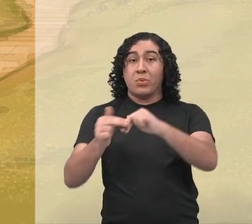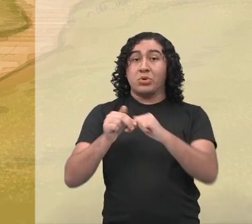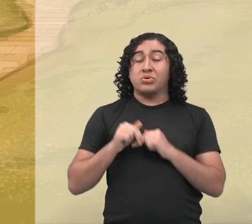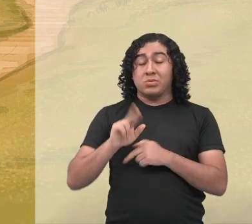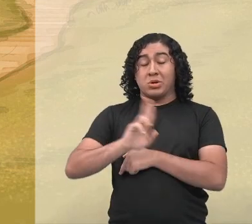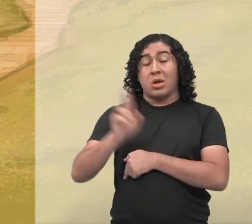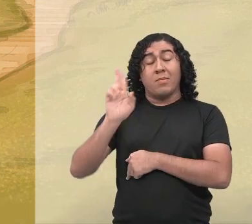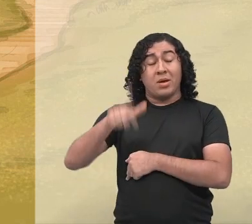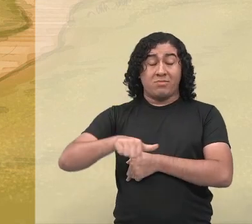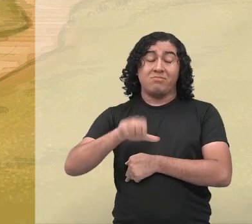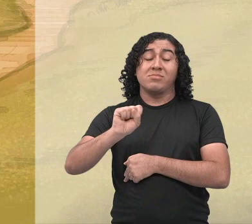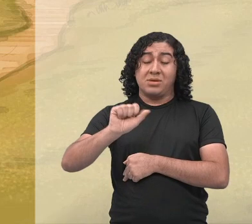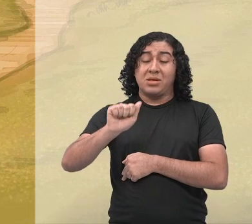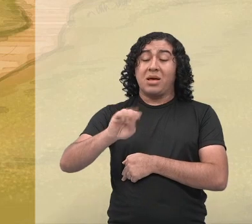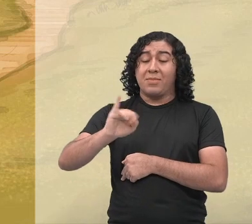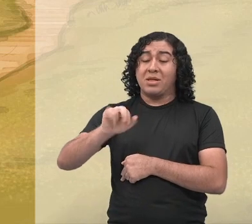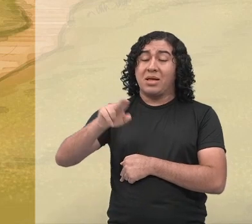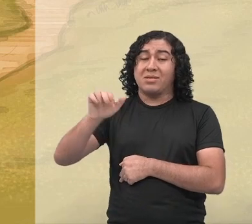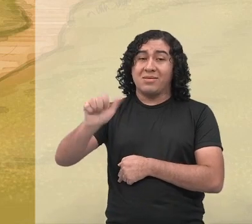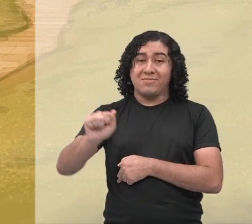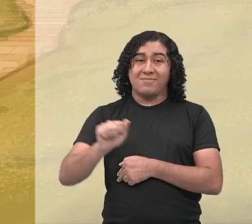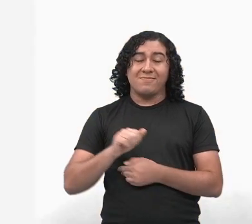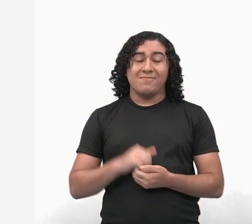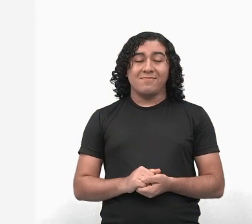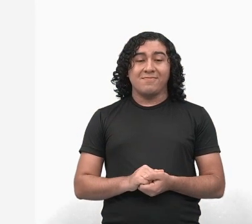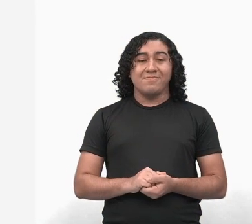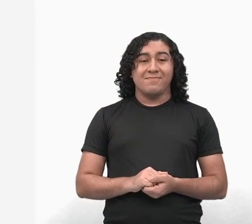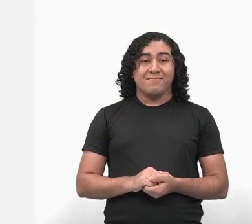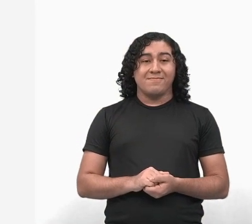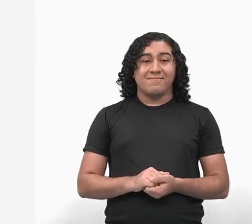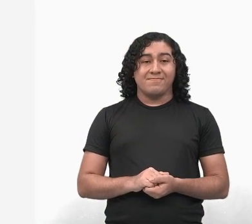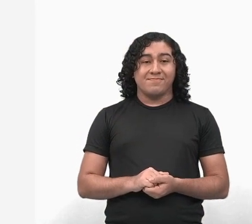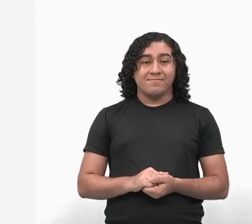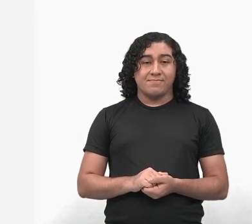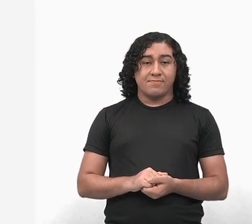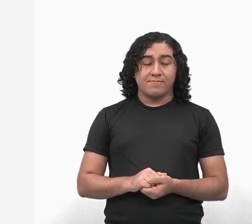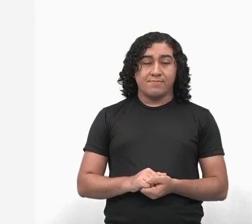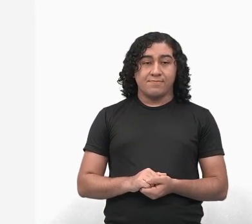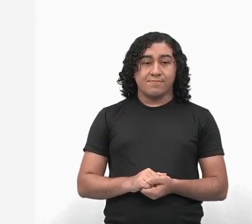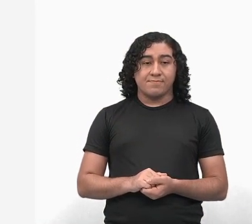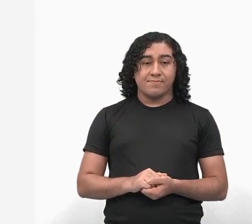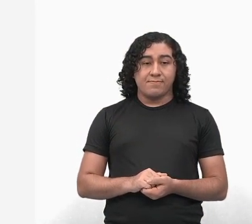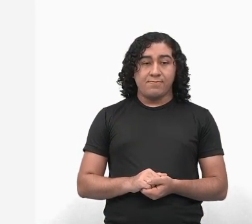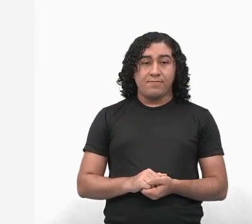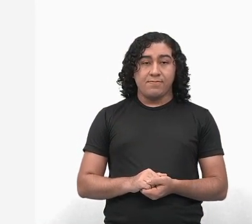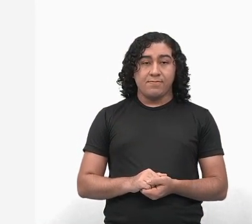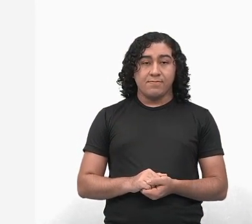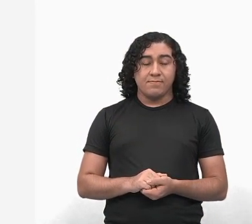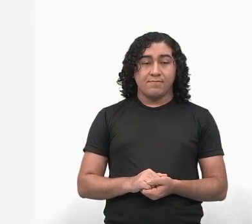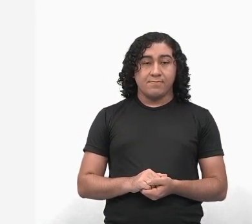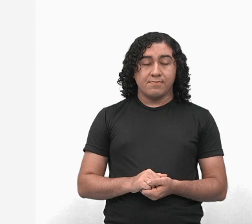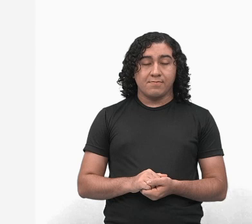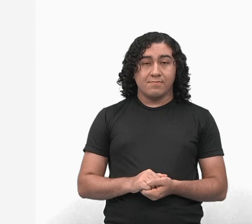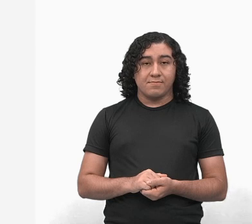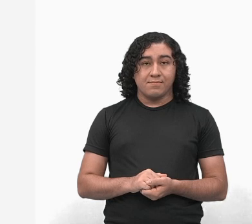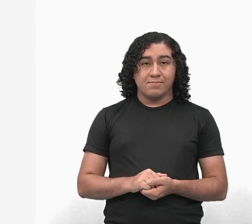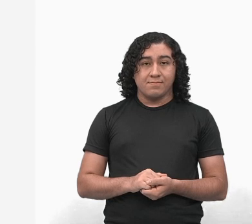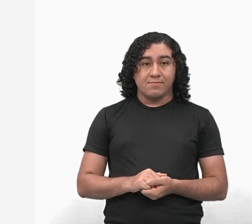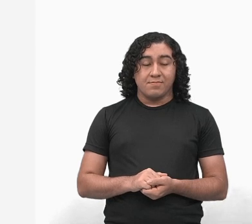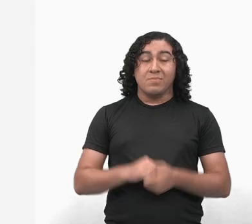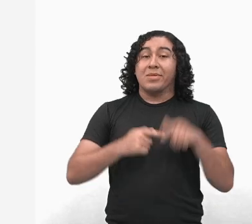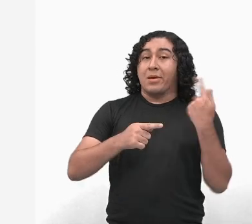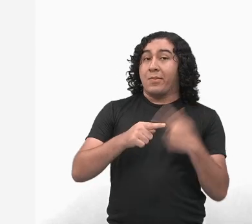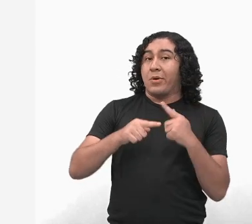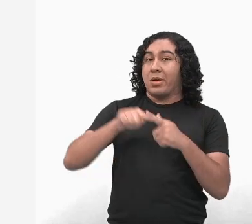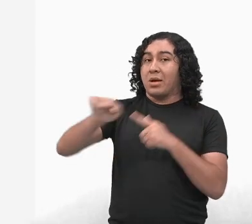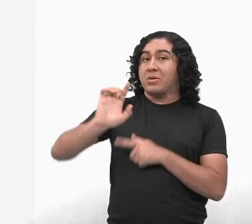nome Sabinada. Vamos adiante para conhecermos um pouquinho sobre as causas dessa revolta. Vamos lá, gente. Causas